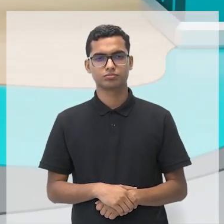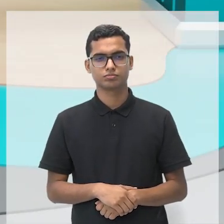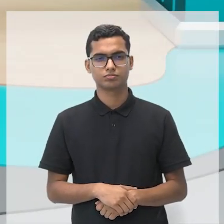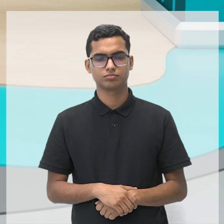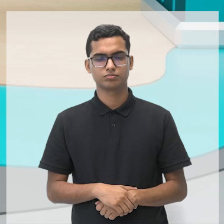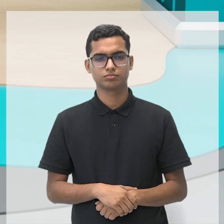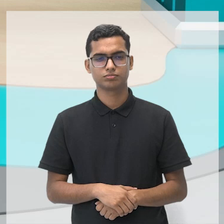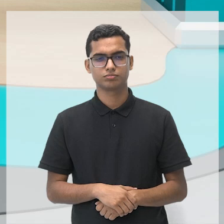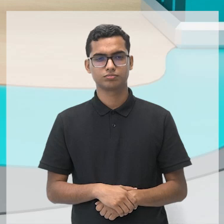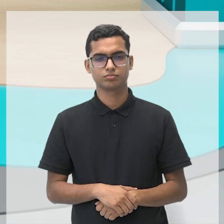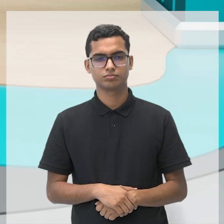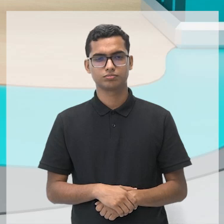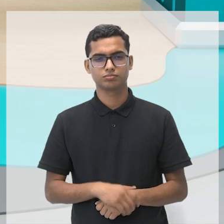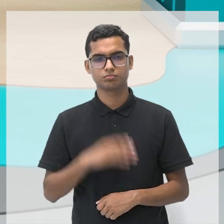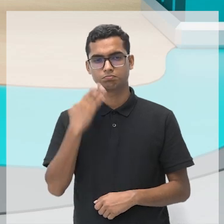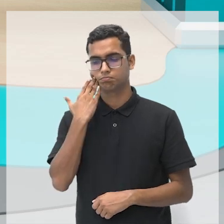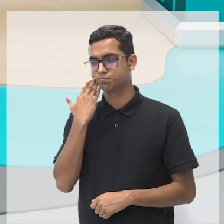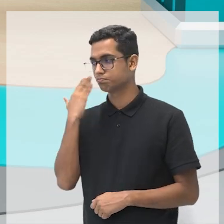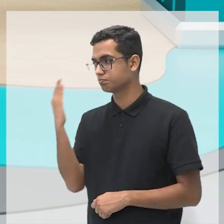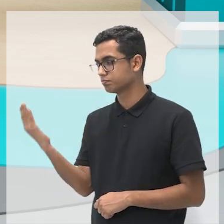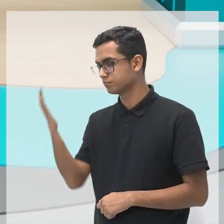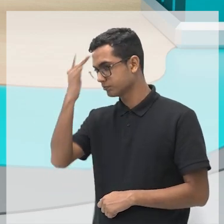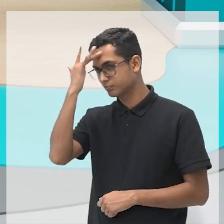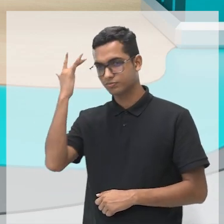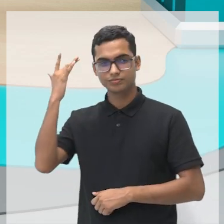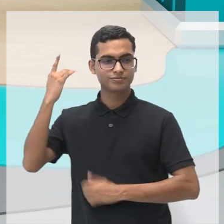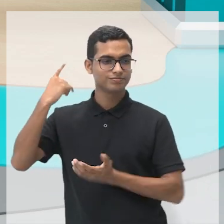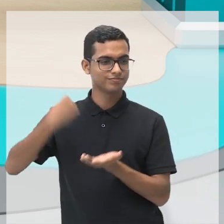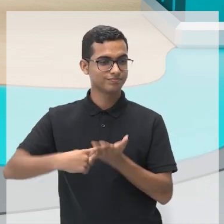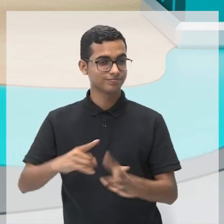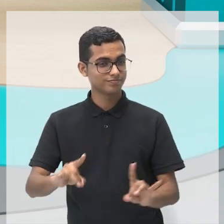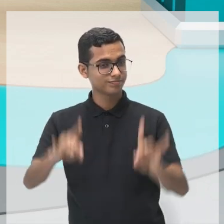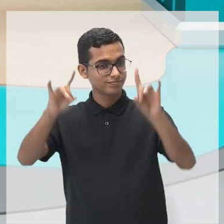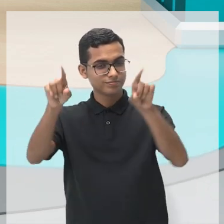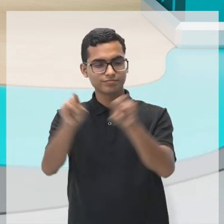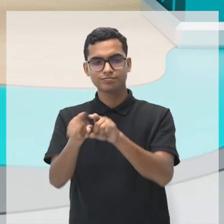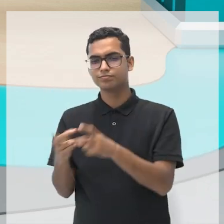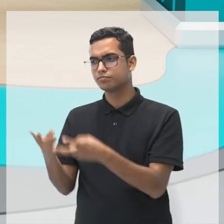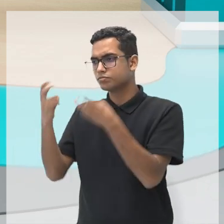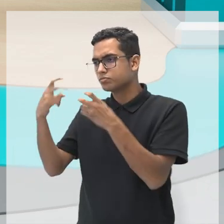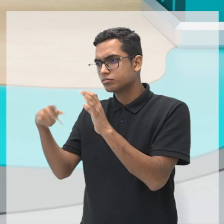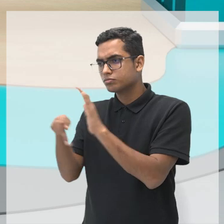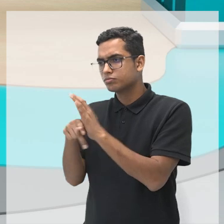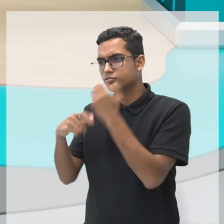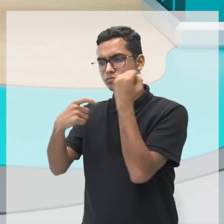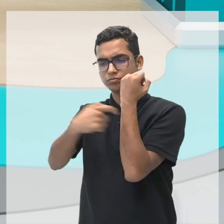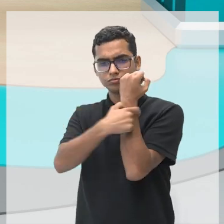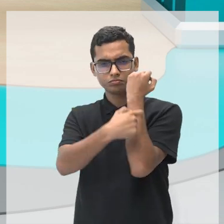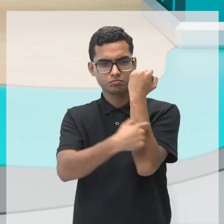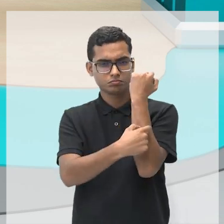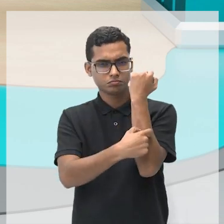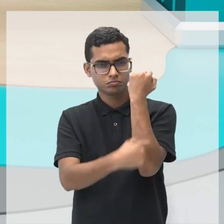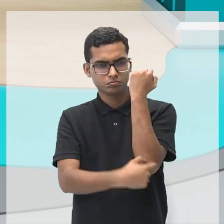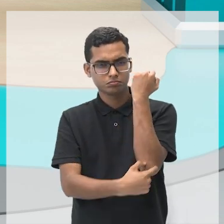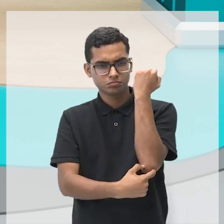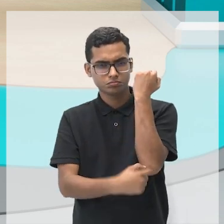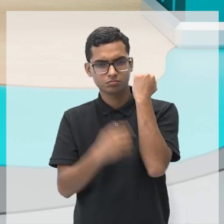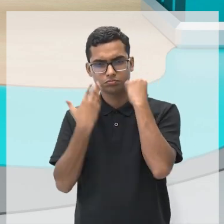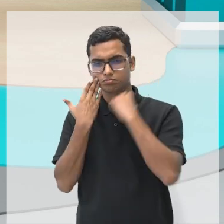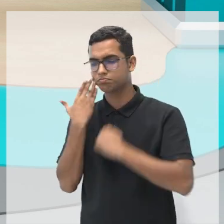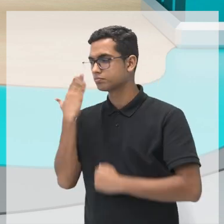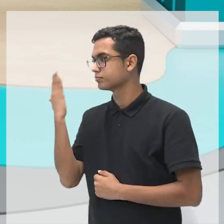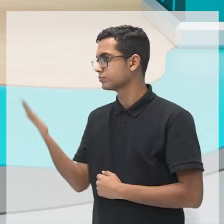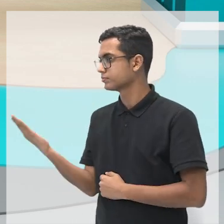Olha só, esse é o meu convidado especial, a gente vê ali, ó, percebe a coluna, né? E aí, para a gente entender um pouco melhor,